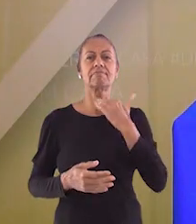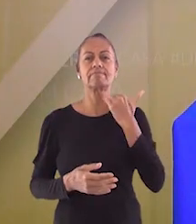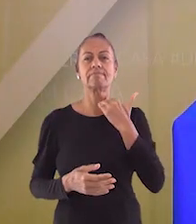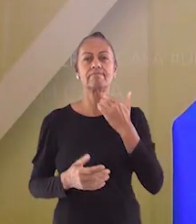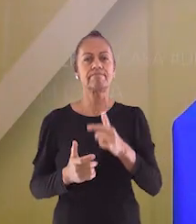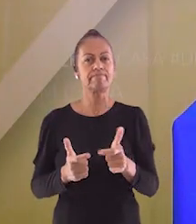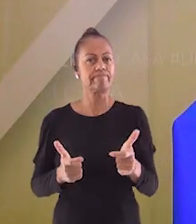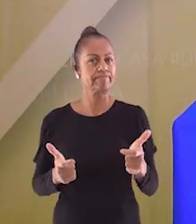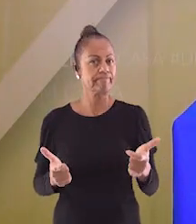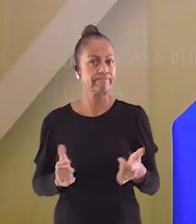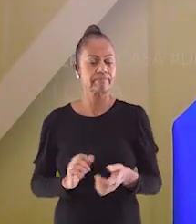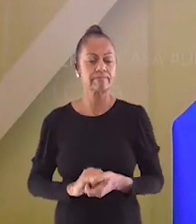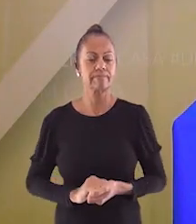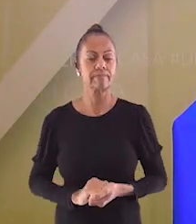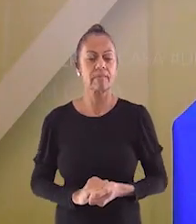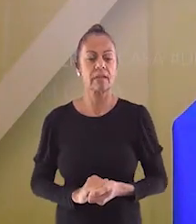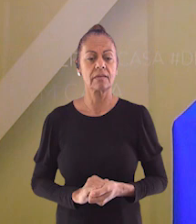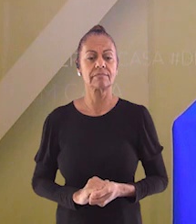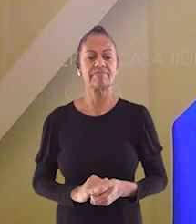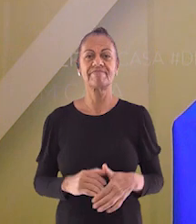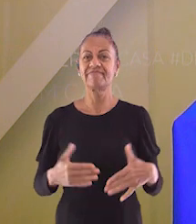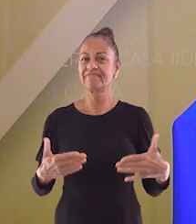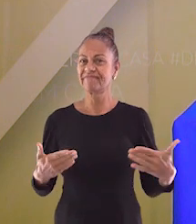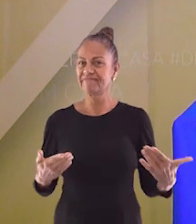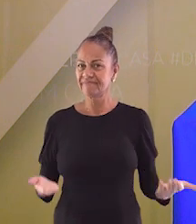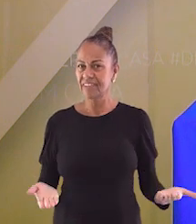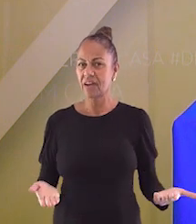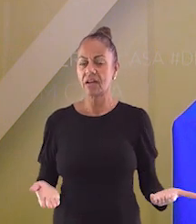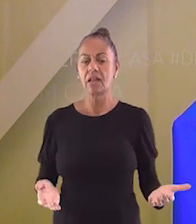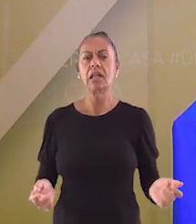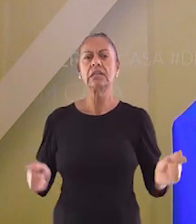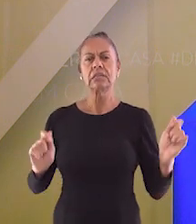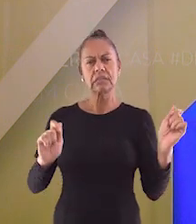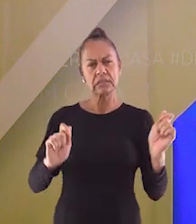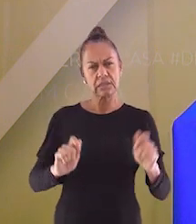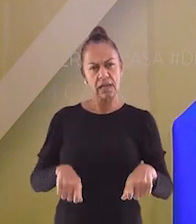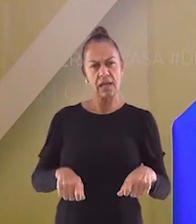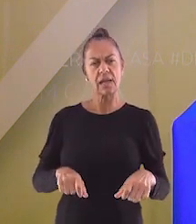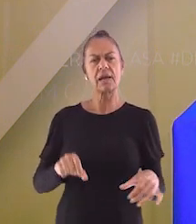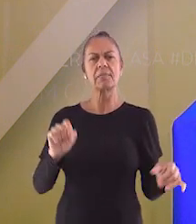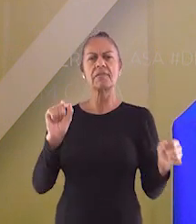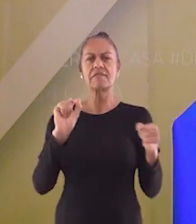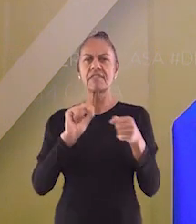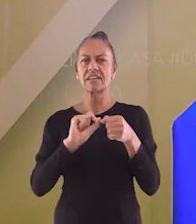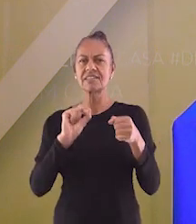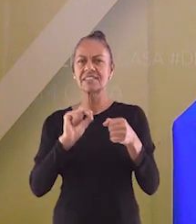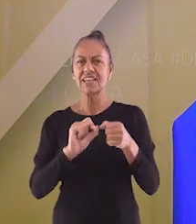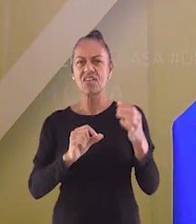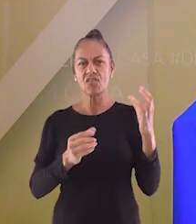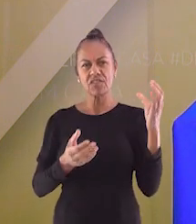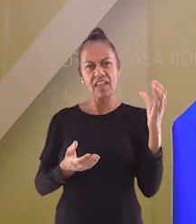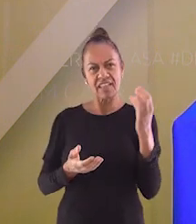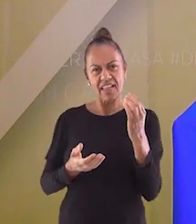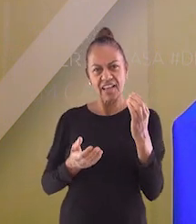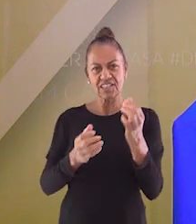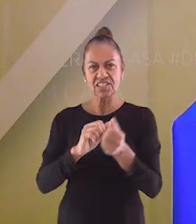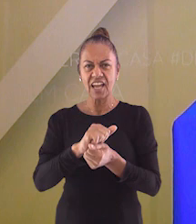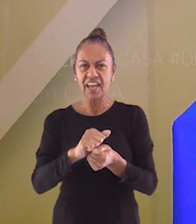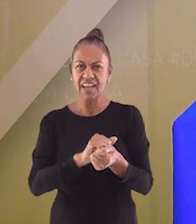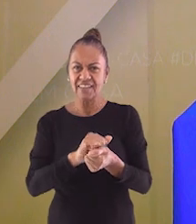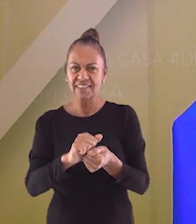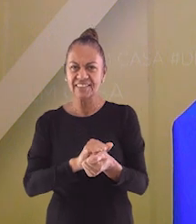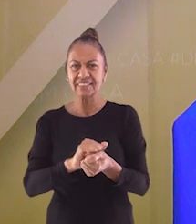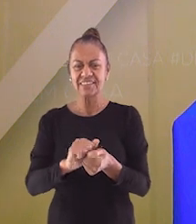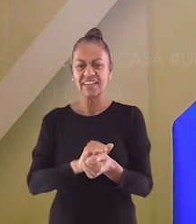E como a gente disse antes, a gente pode fazer uso de detergentes biodegradáveis, no entanto, tem também alternativas que vão ajudar na questão